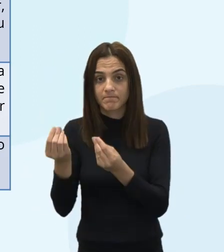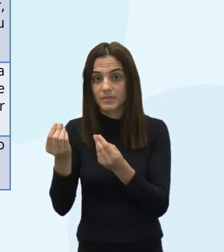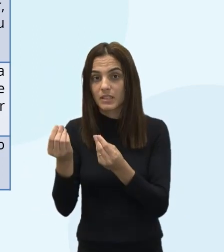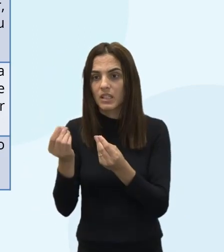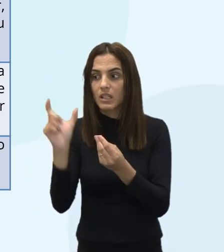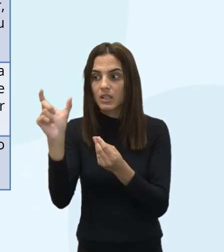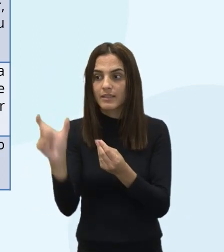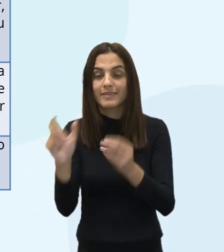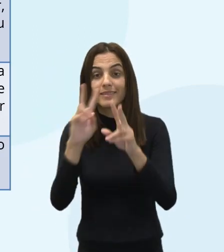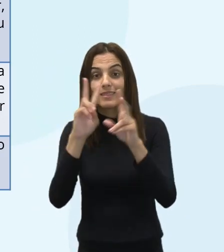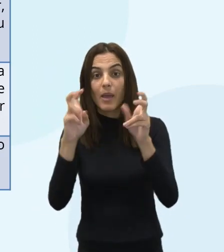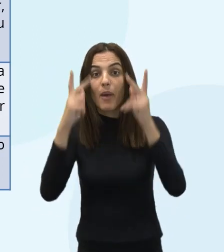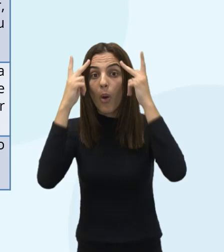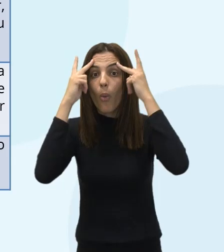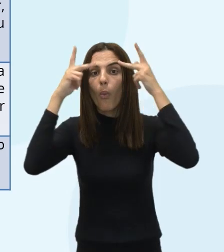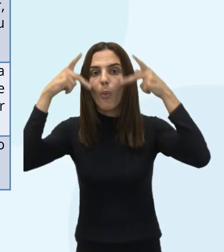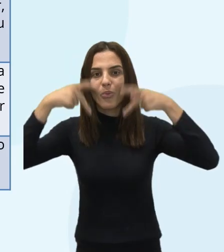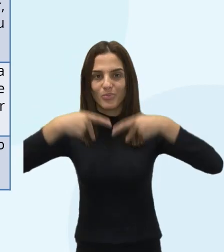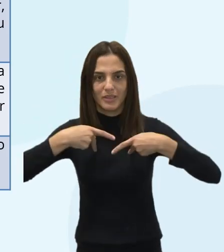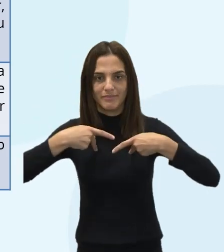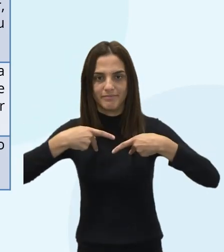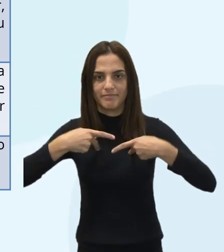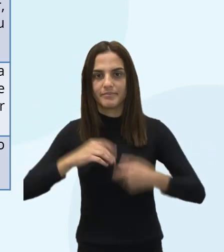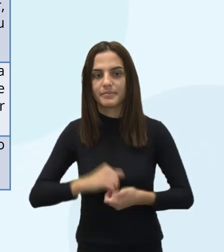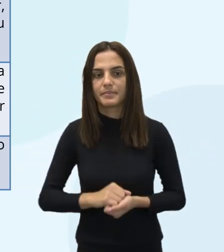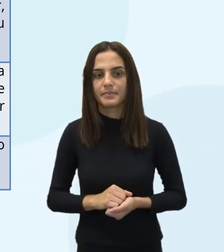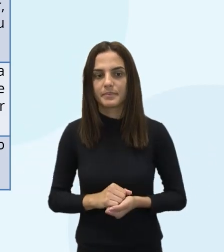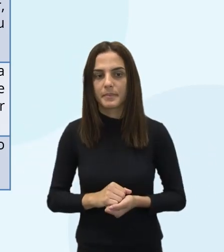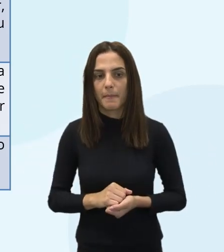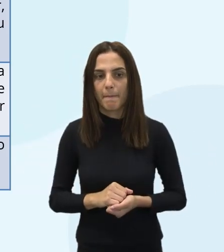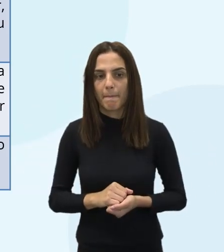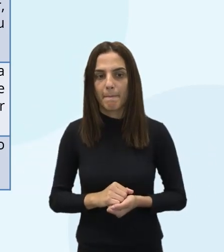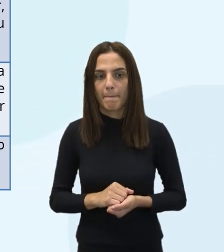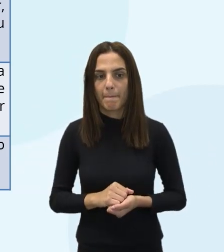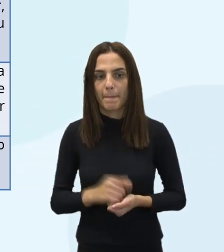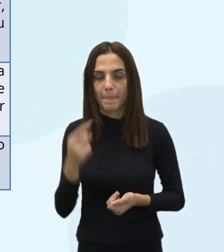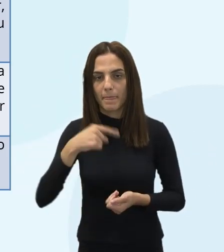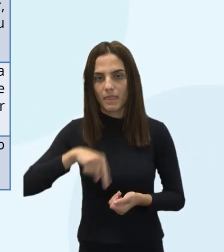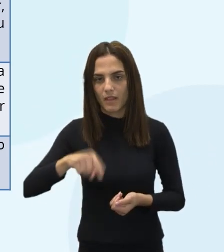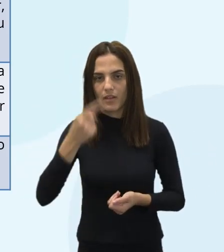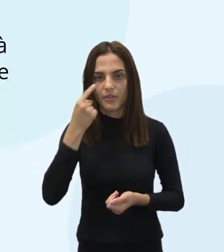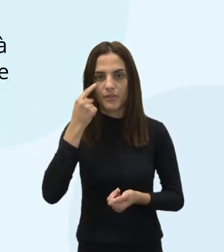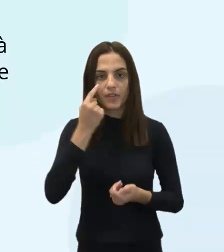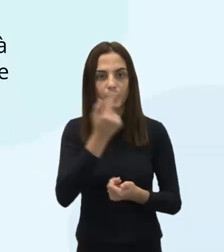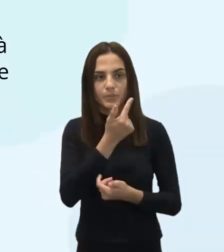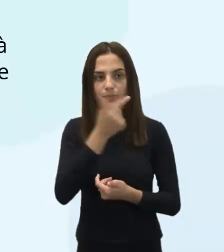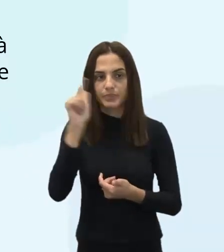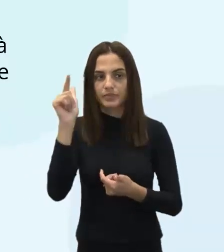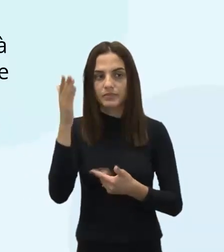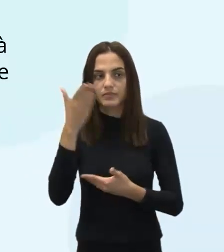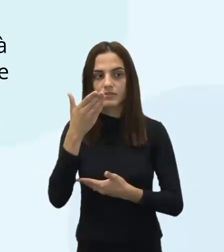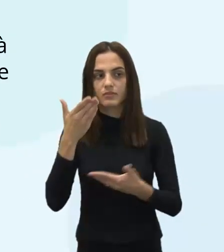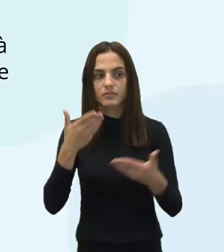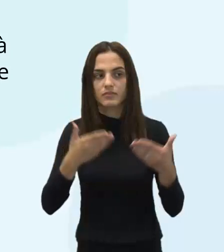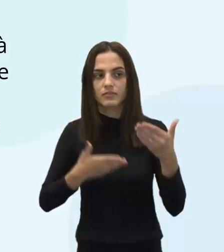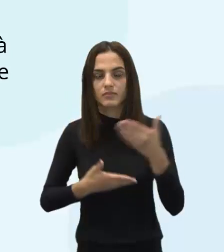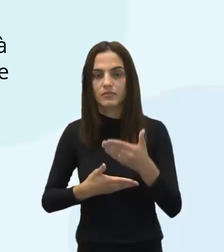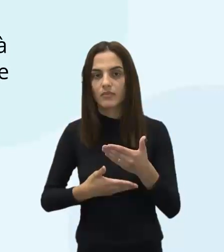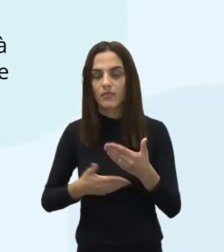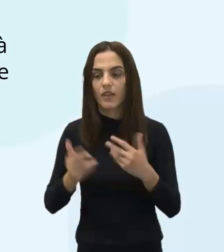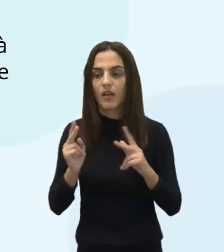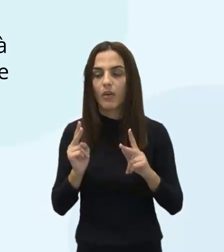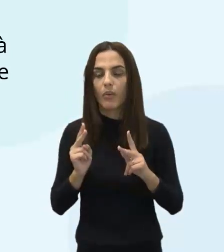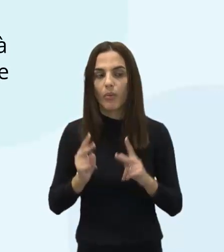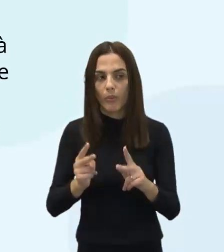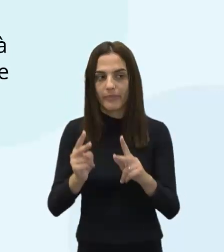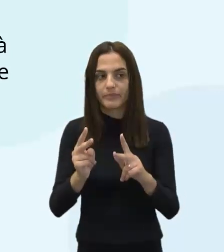humana, em detrimento das demais. E aí, a gente vê na próxima tela, então, continuando a etapa,